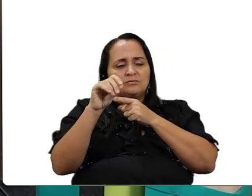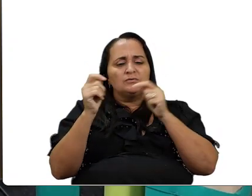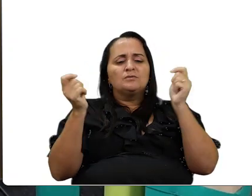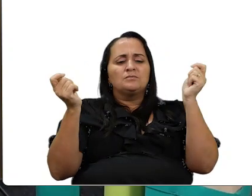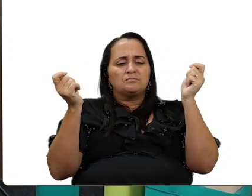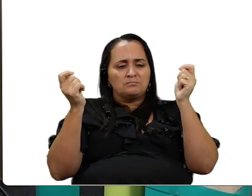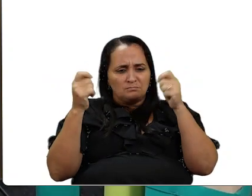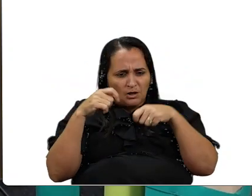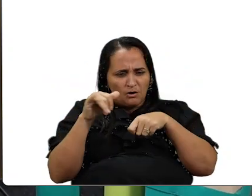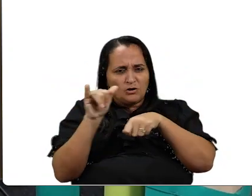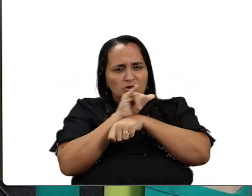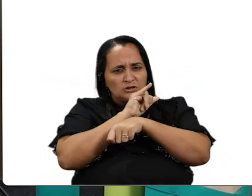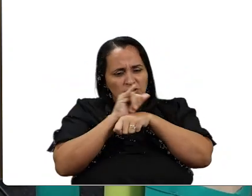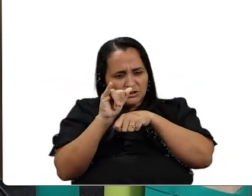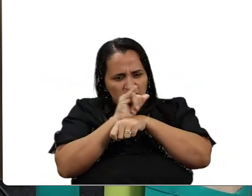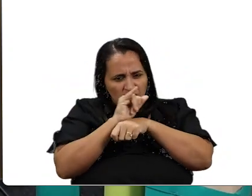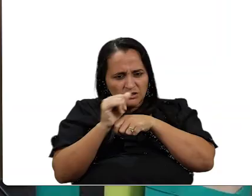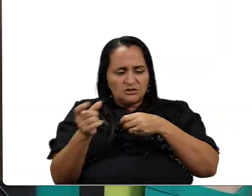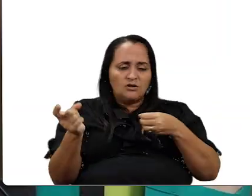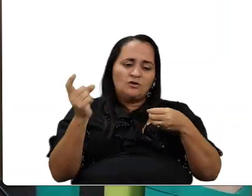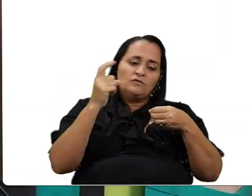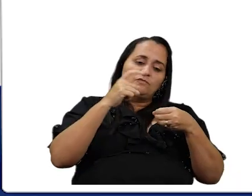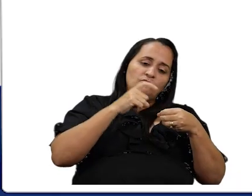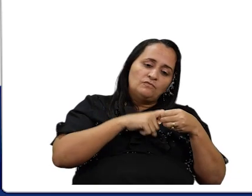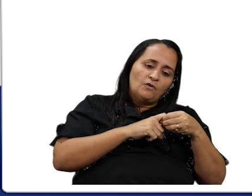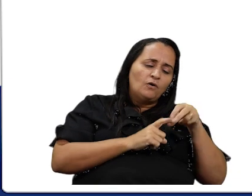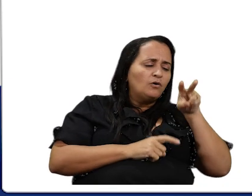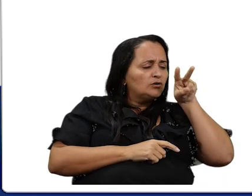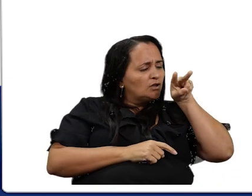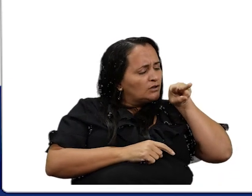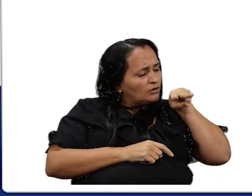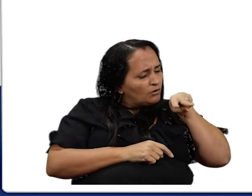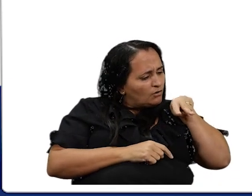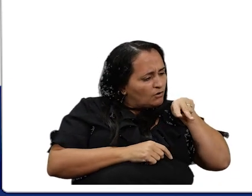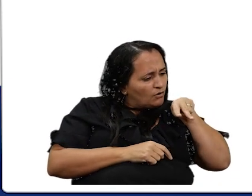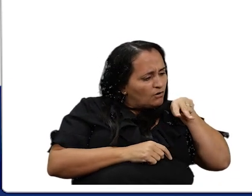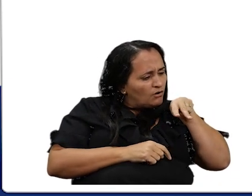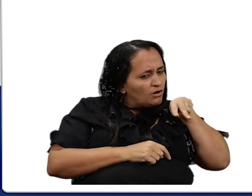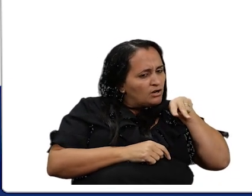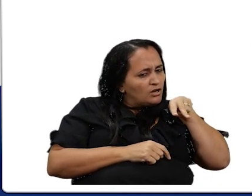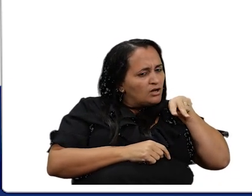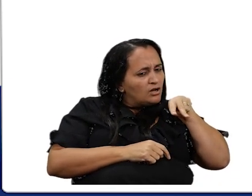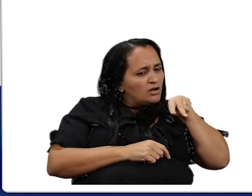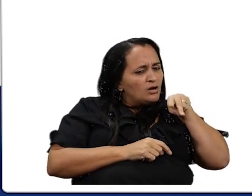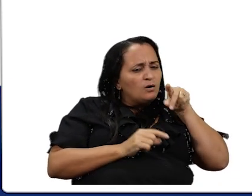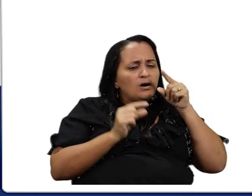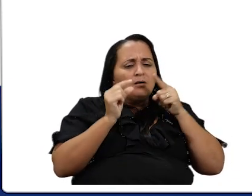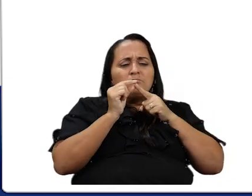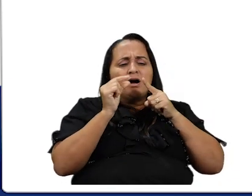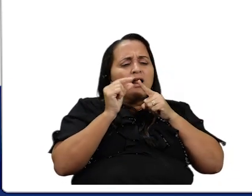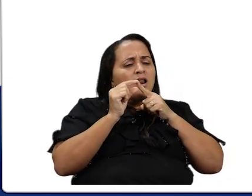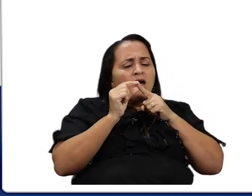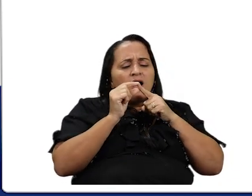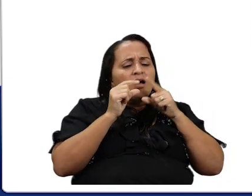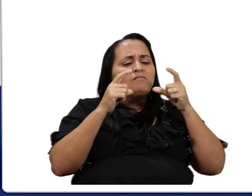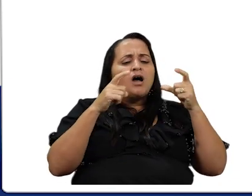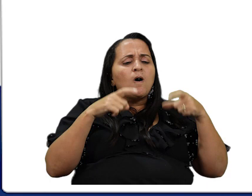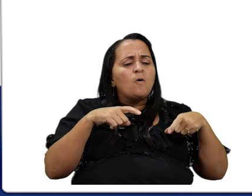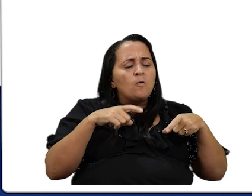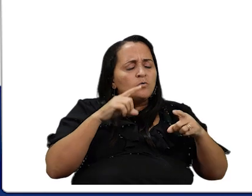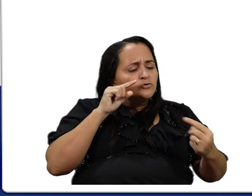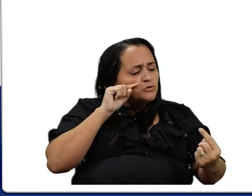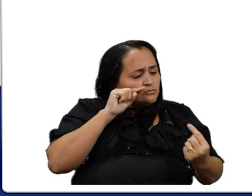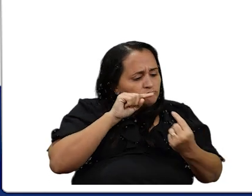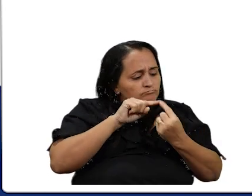gente pode usar aquela primeira estratégia que eu dei. A gente volta no texto e olha Onde está esmorecido? Qual é o